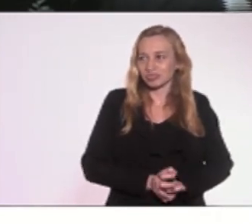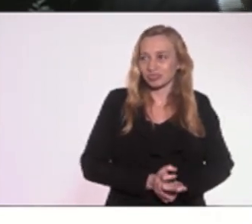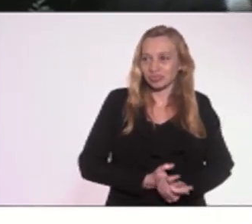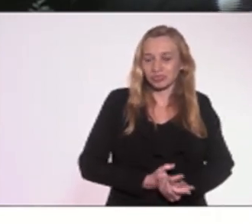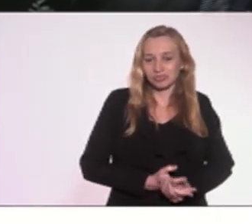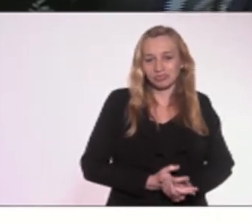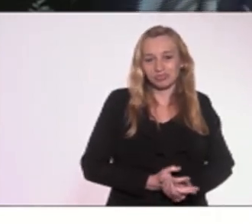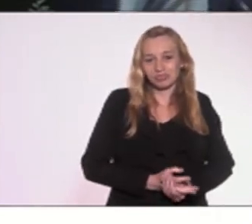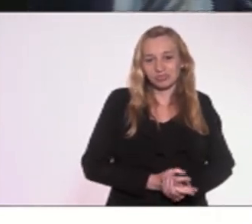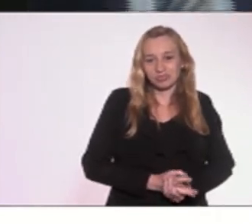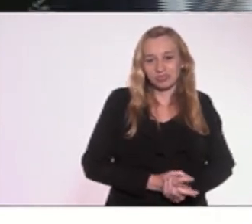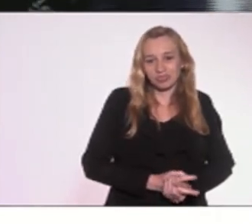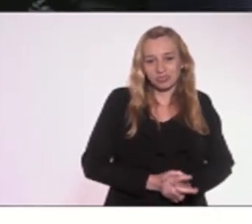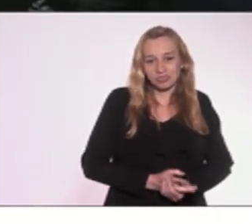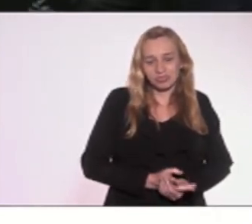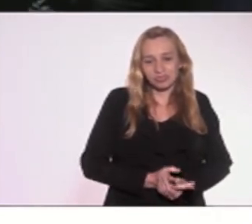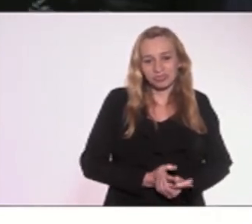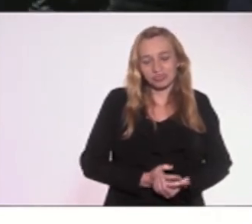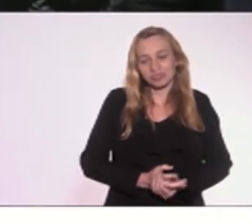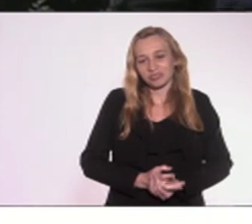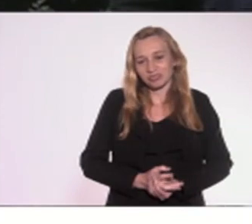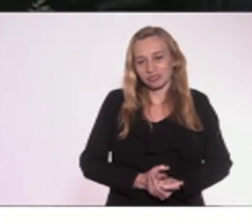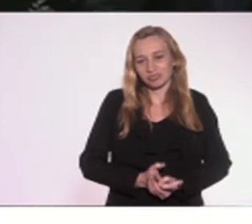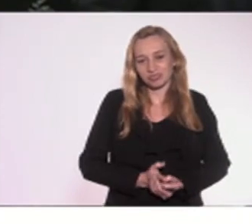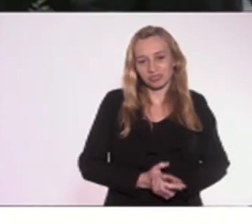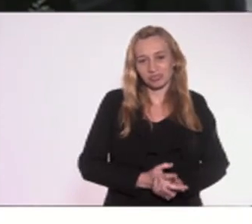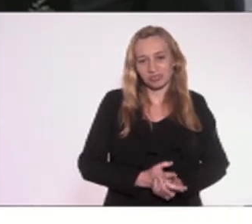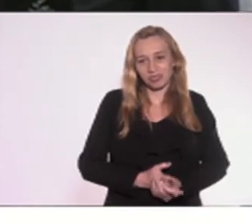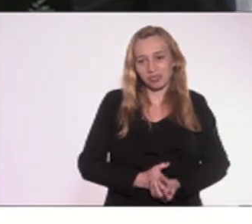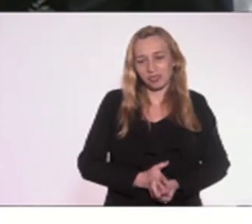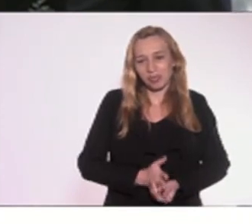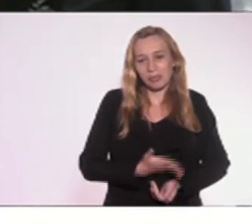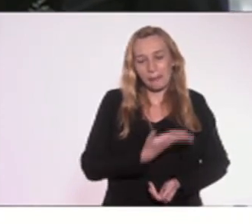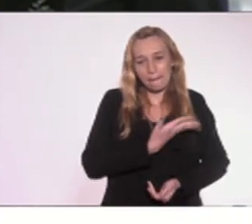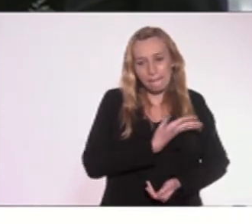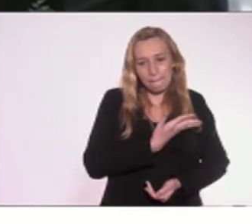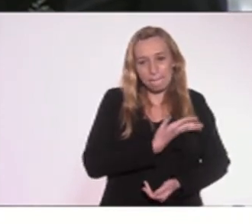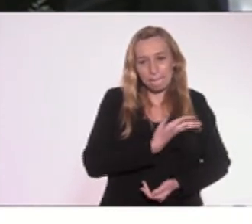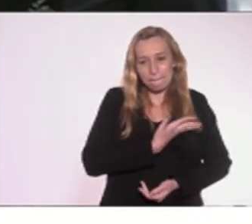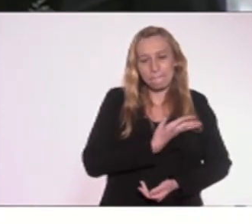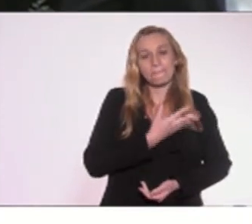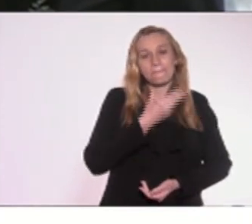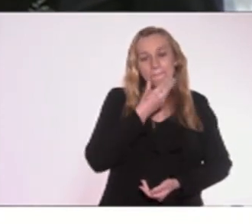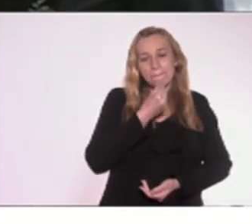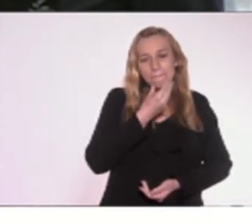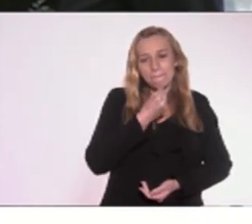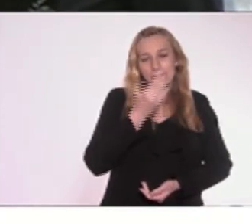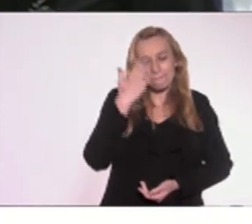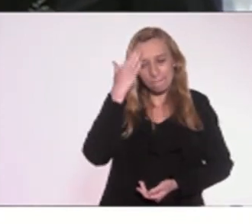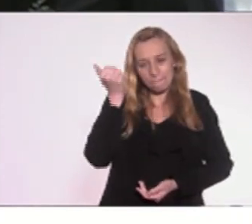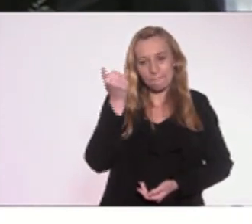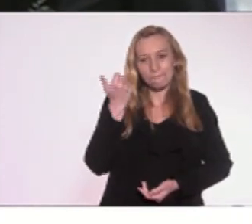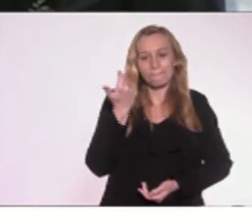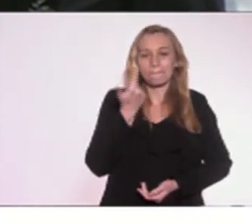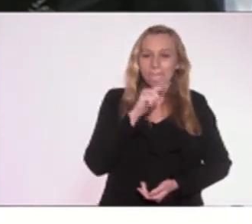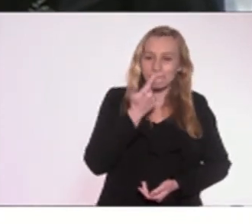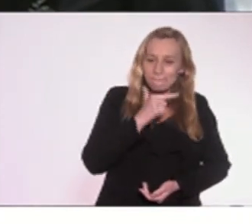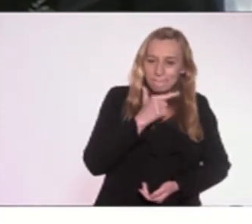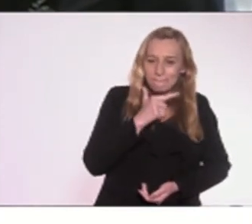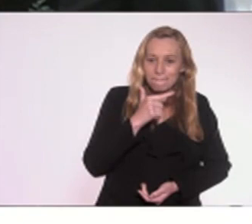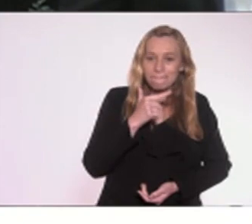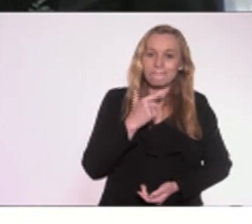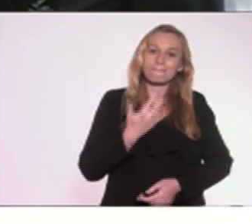É o amigo, é o parceiro, é o cara que sabe ser engraçado, sabe